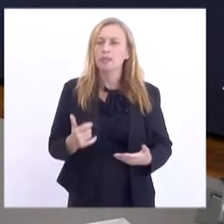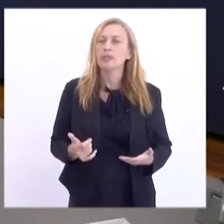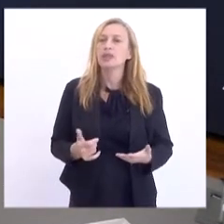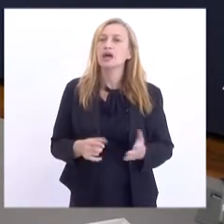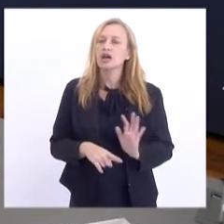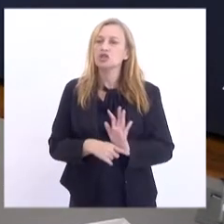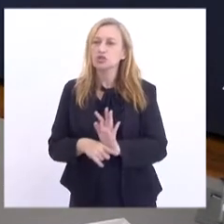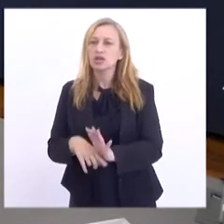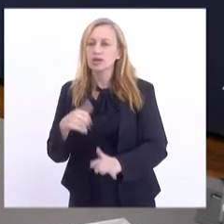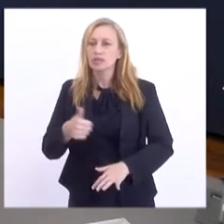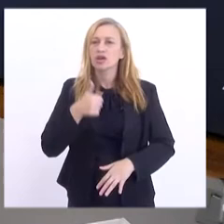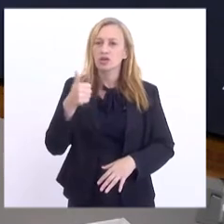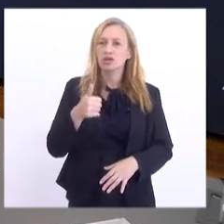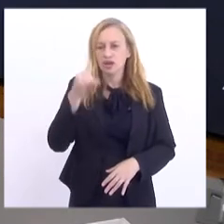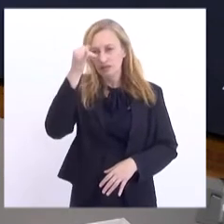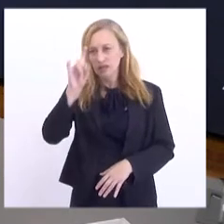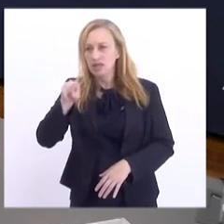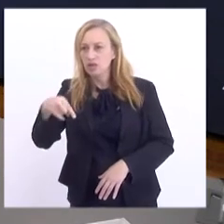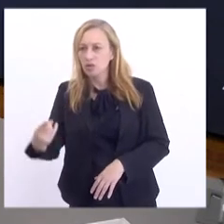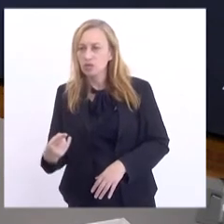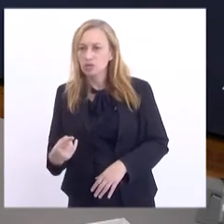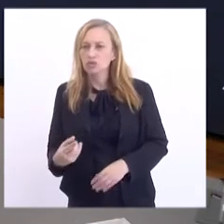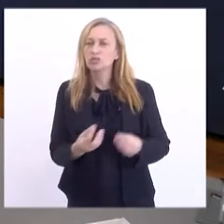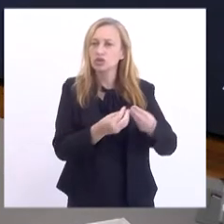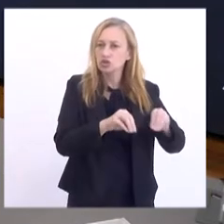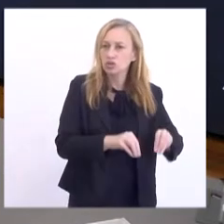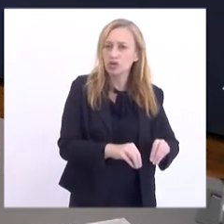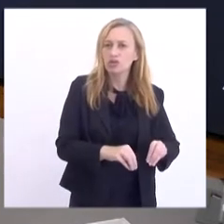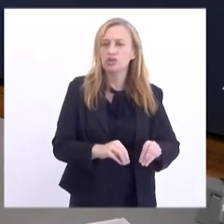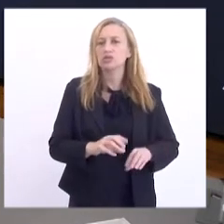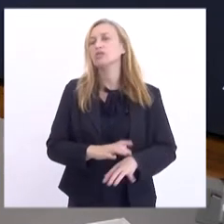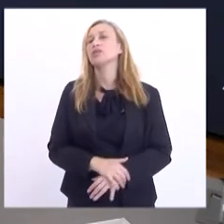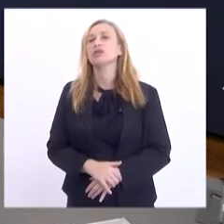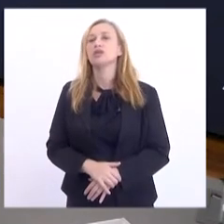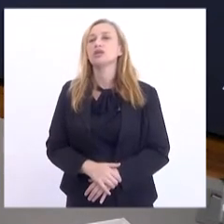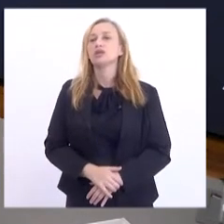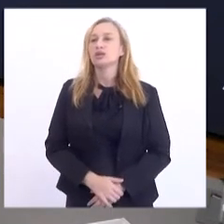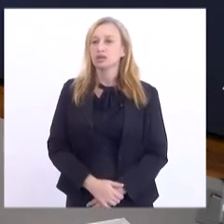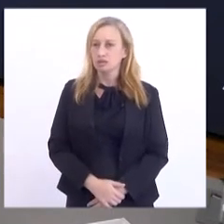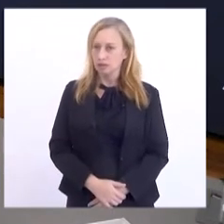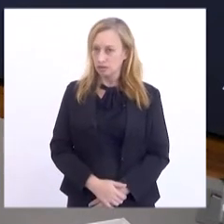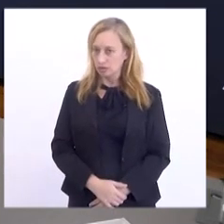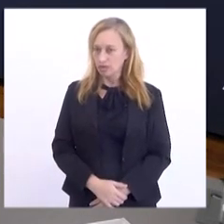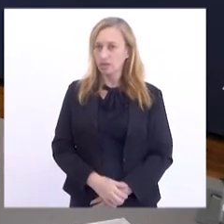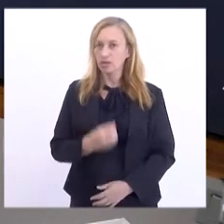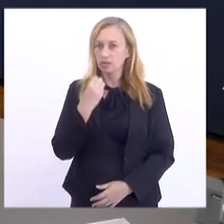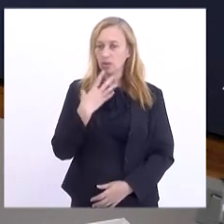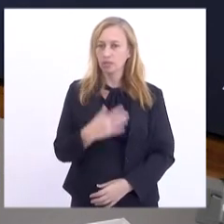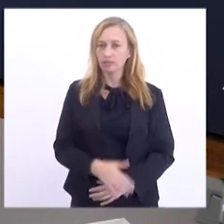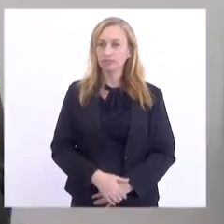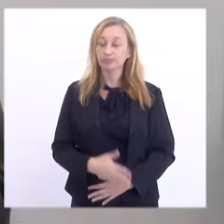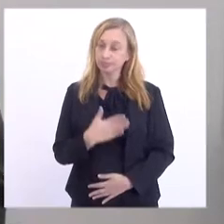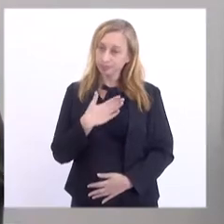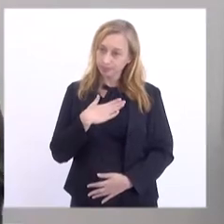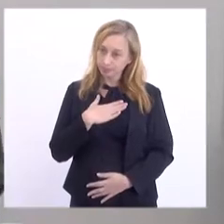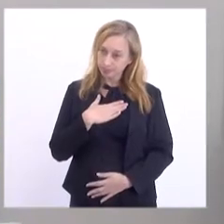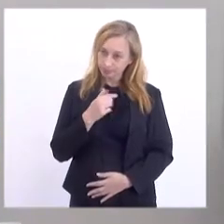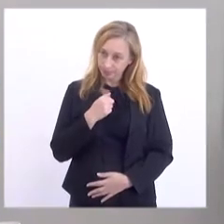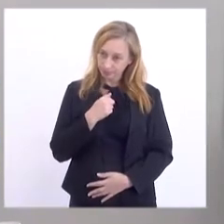tentar antecipar e prevenir outras tragédias enfeitam queria saber algo nesse sentido Tá bom agora é minha